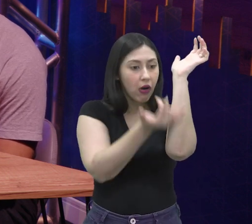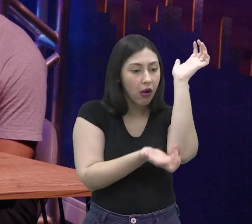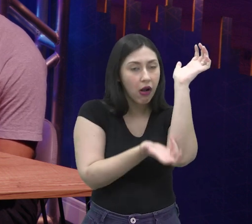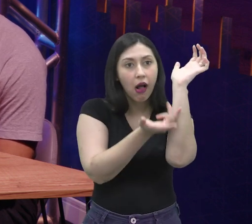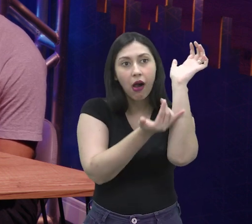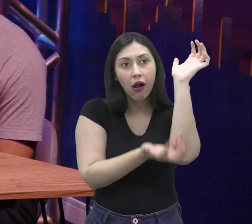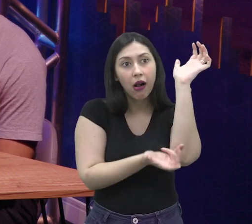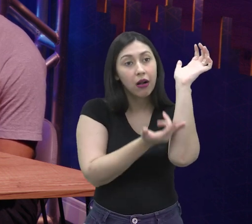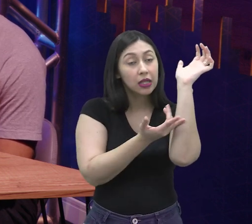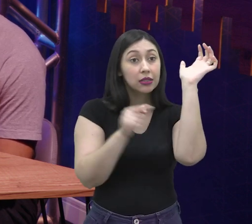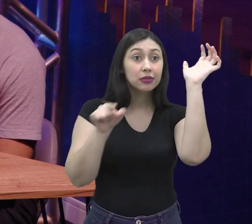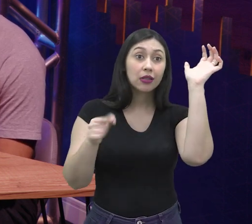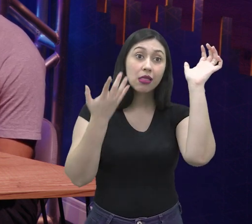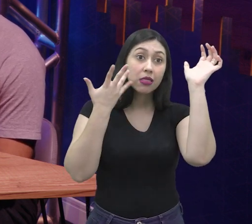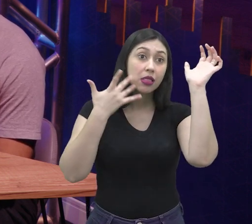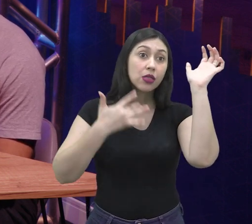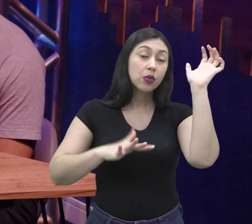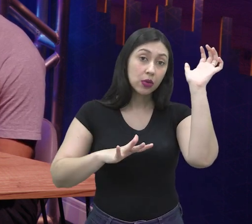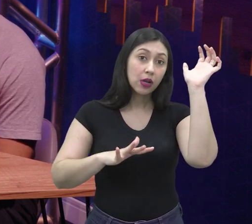que